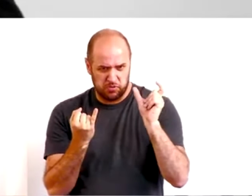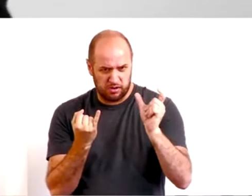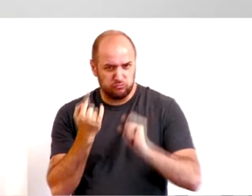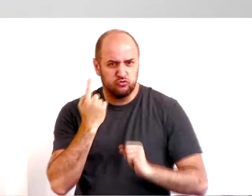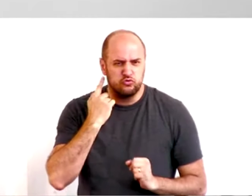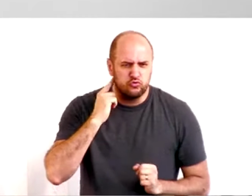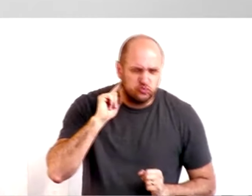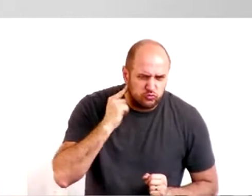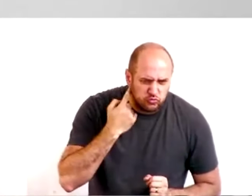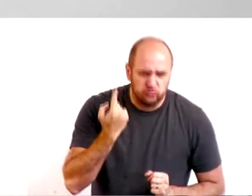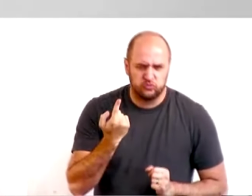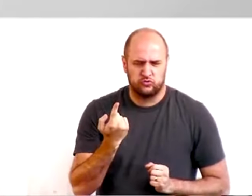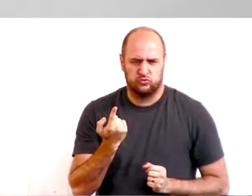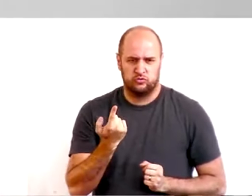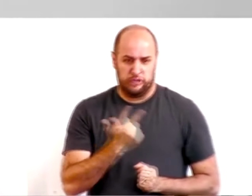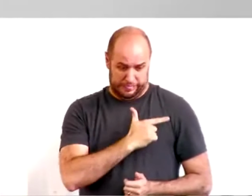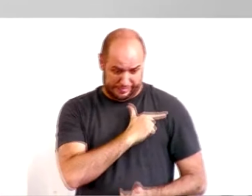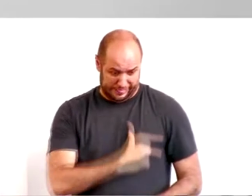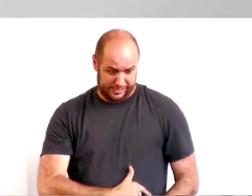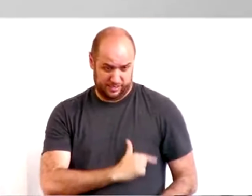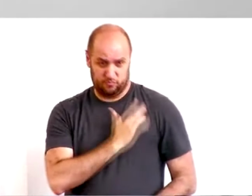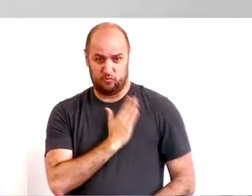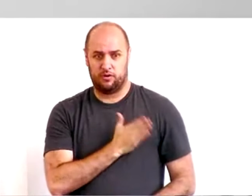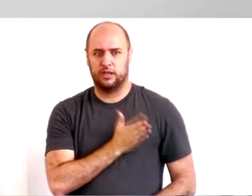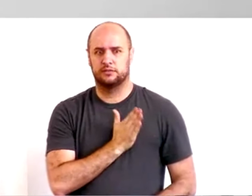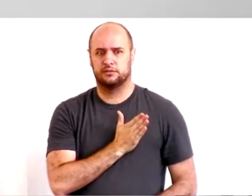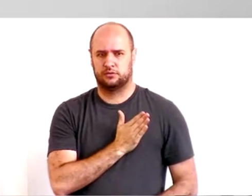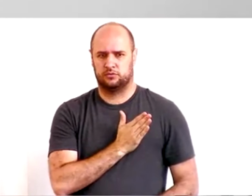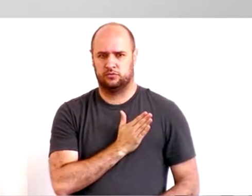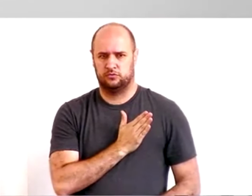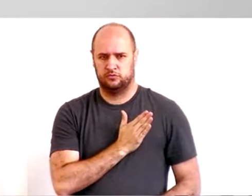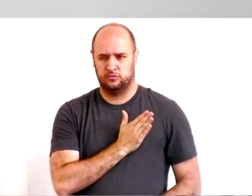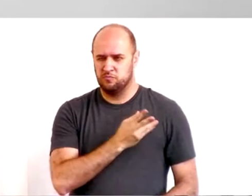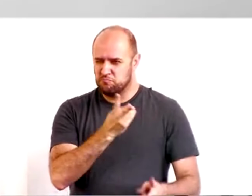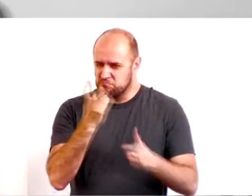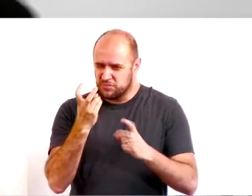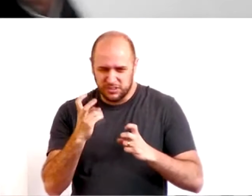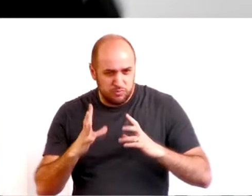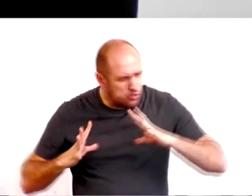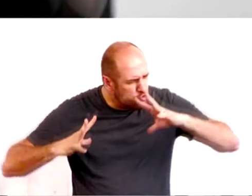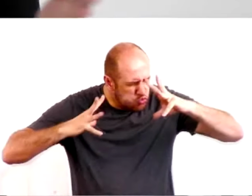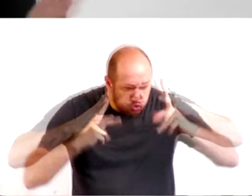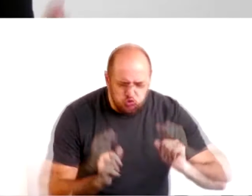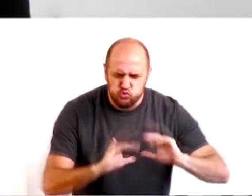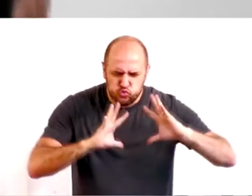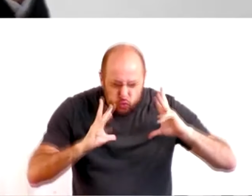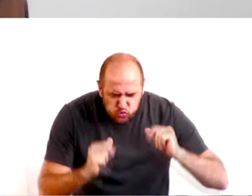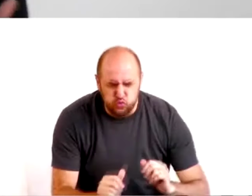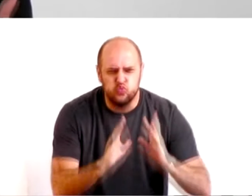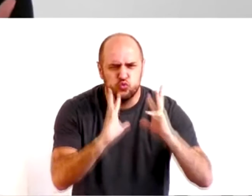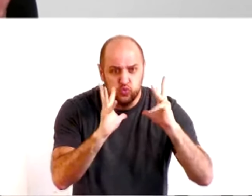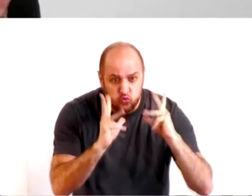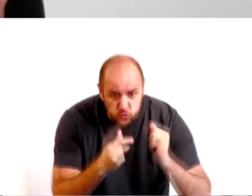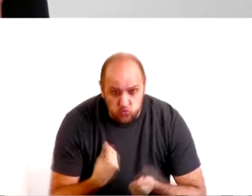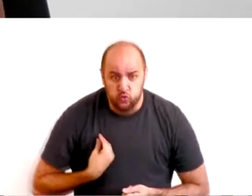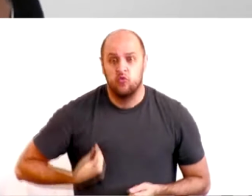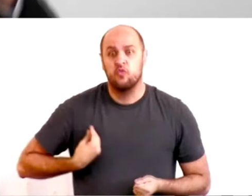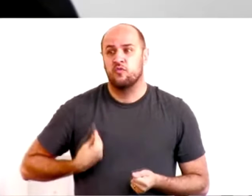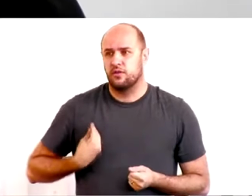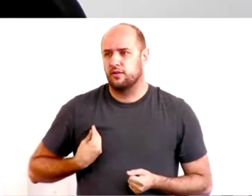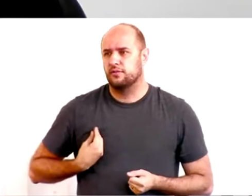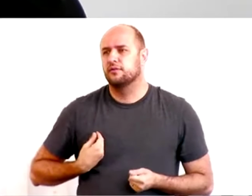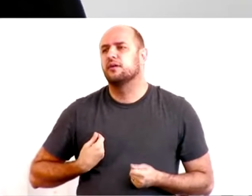ou limpos de coração. Isso significa que em tudo, absolutamente tudo que nós fazemos,